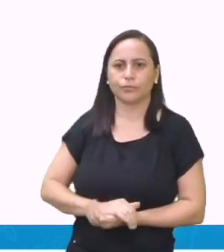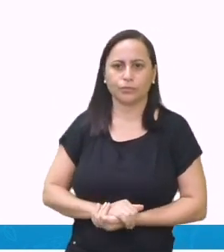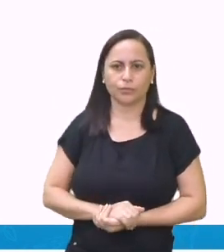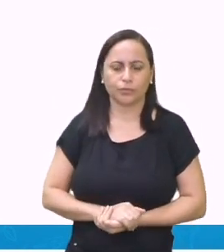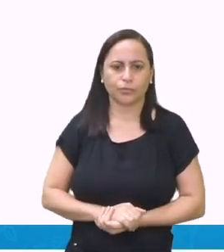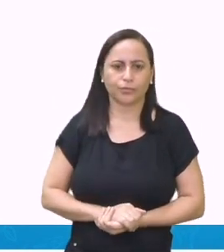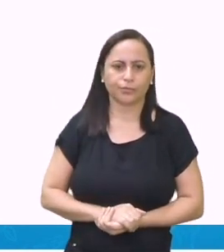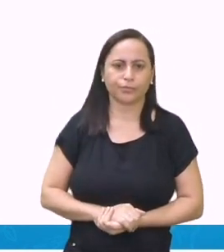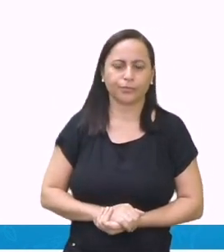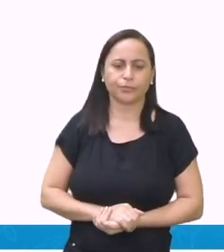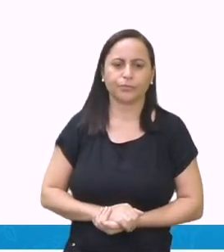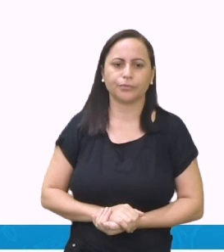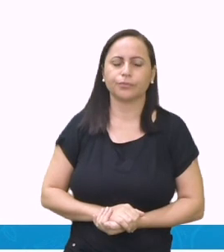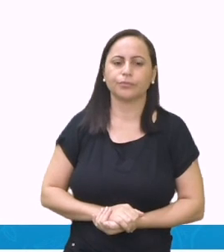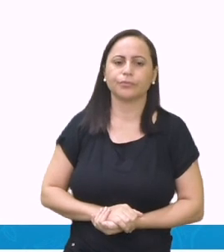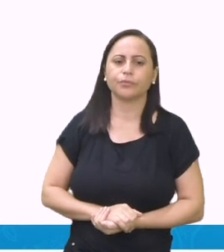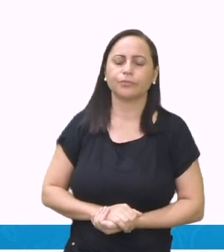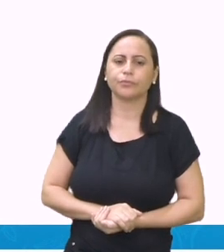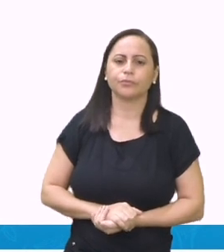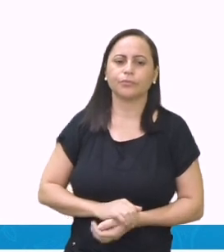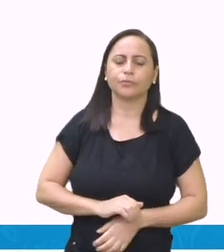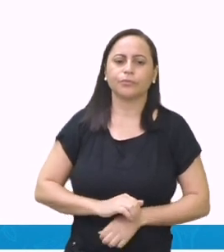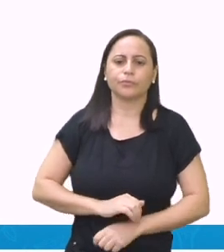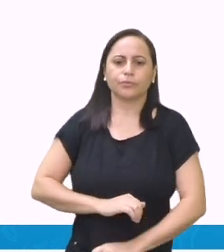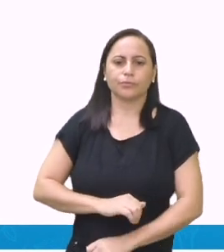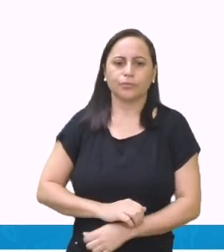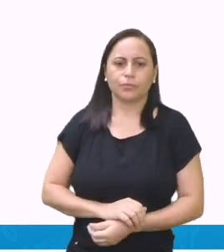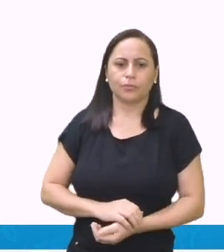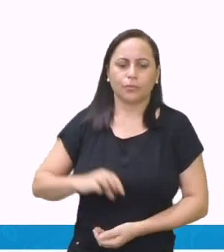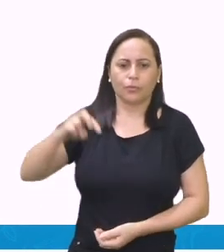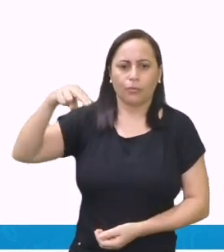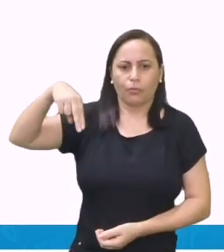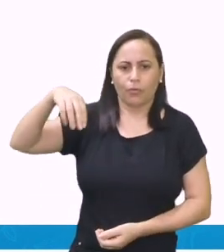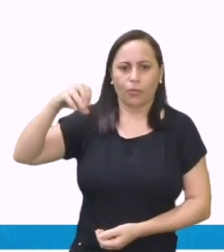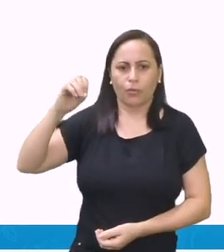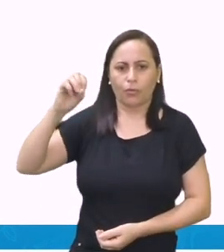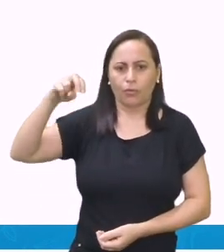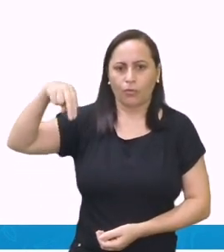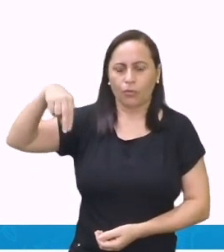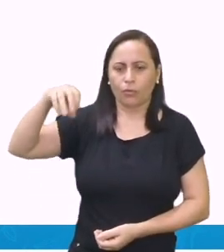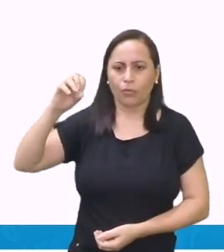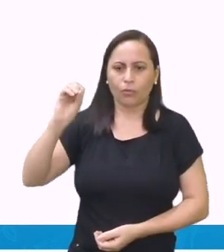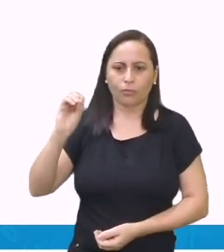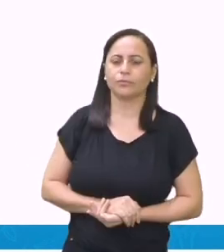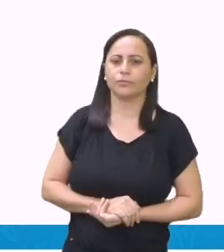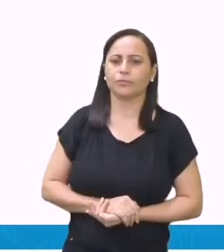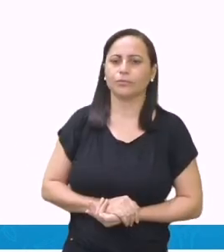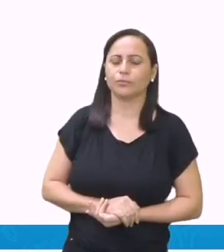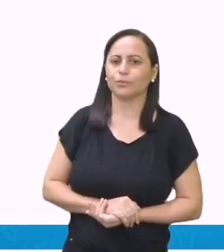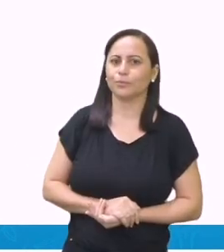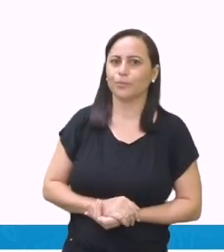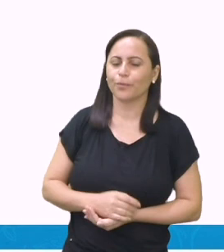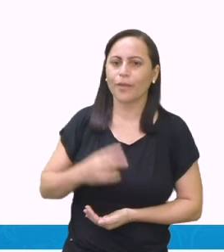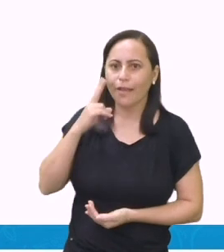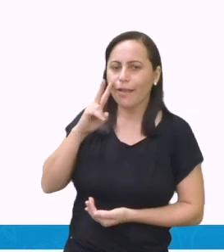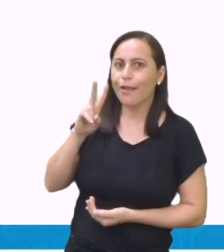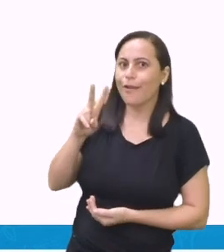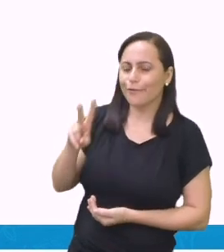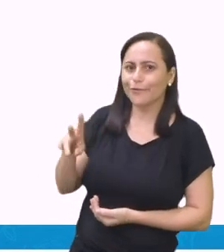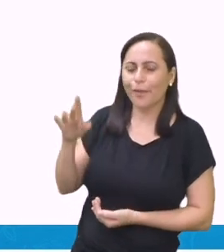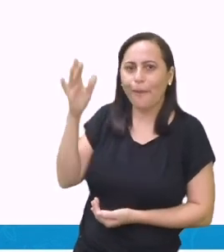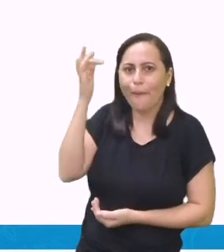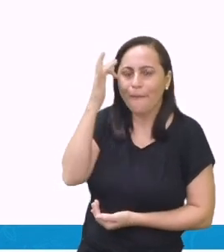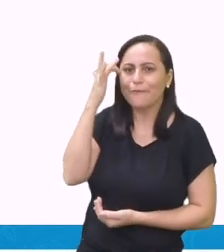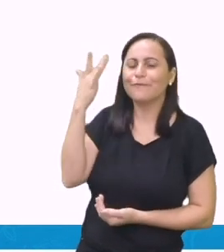em 9º. Olha como se escreve o 9º. Viu como é fácil a